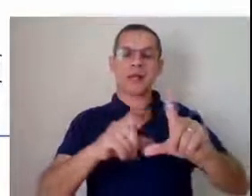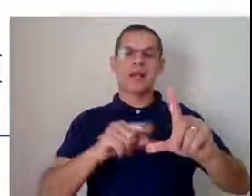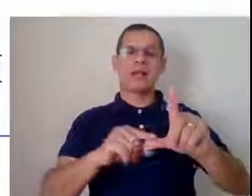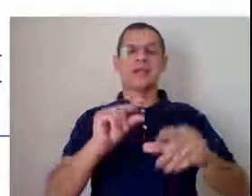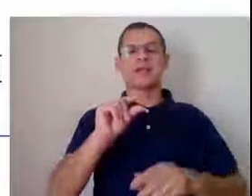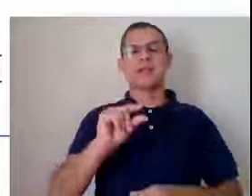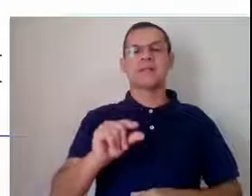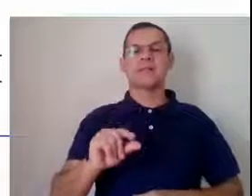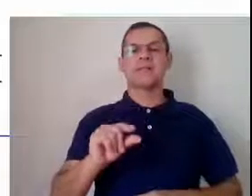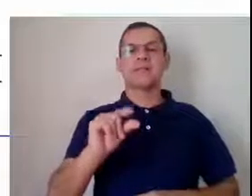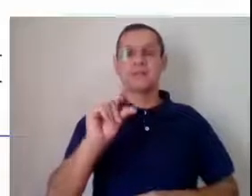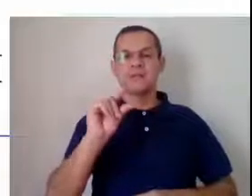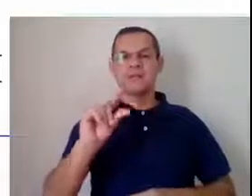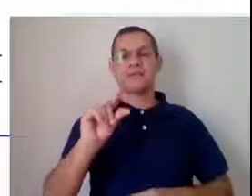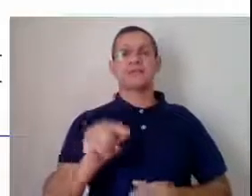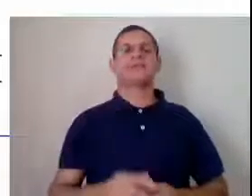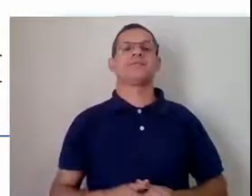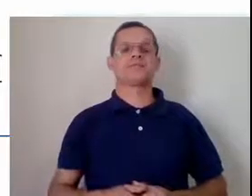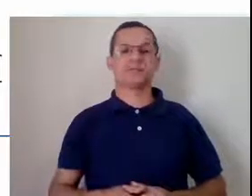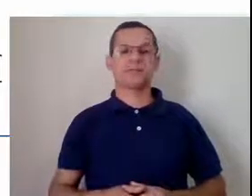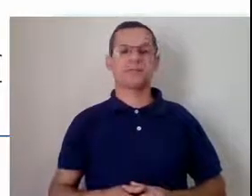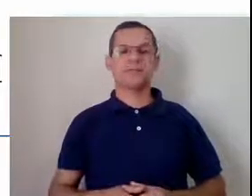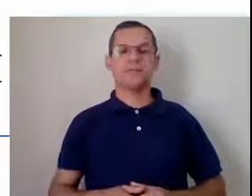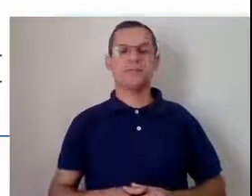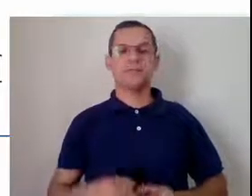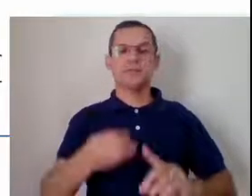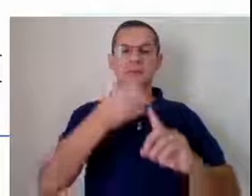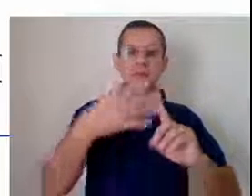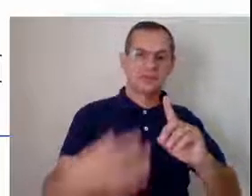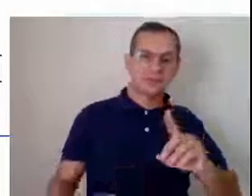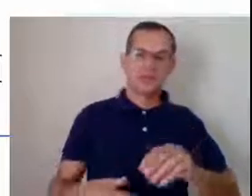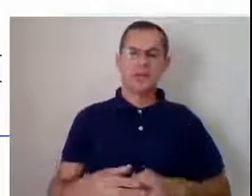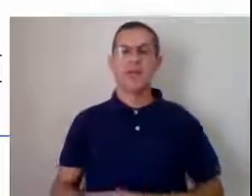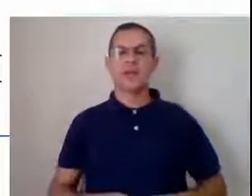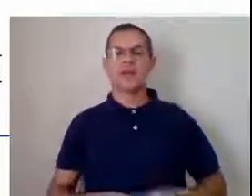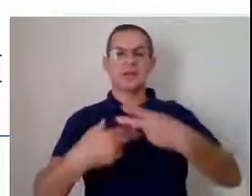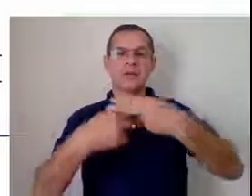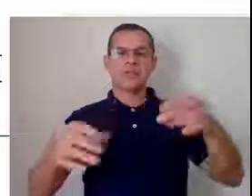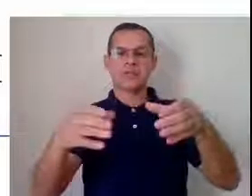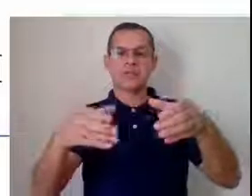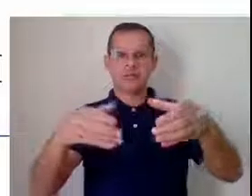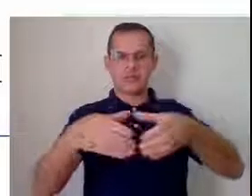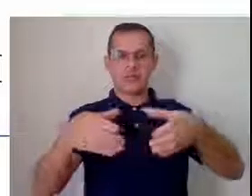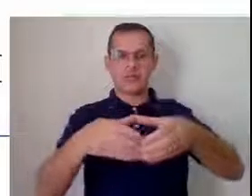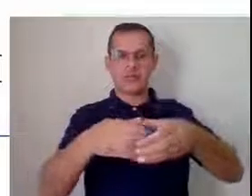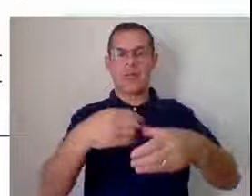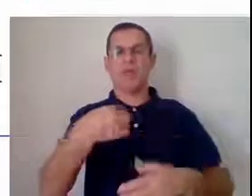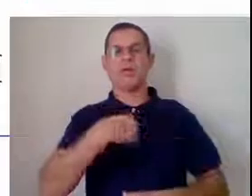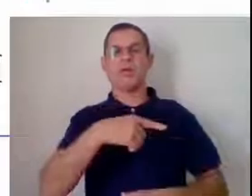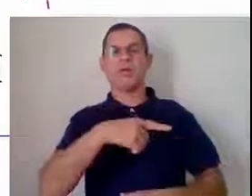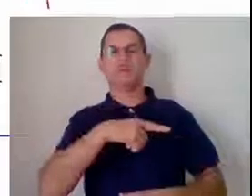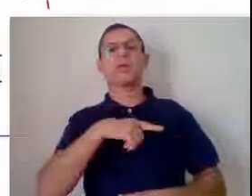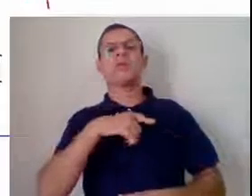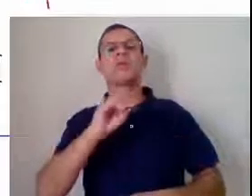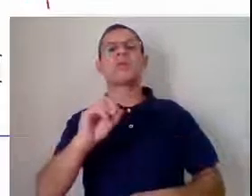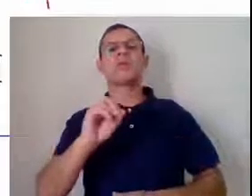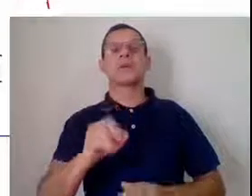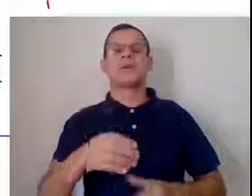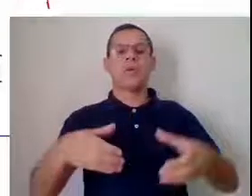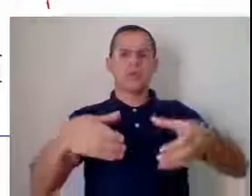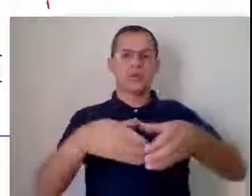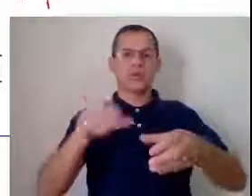letras minúsculas para denotar os elementos dos conjuntos. Então, eu posso dizer, que